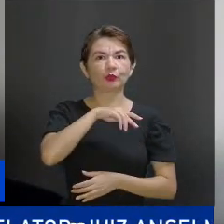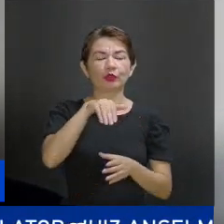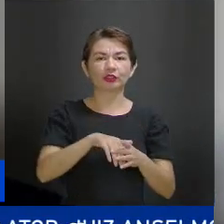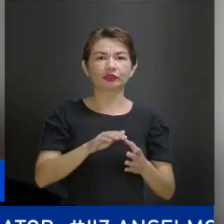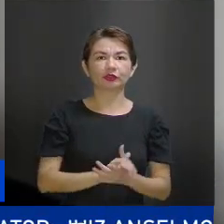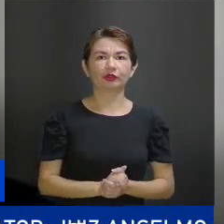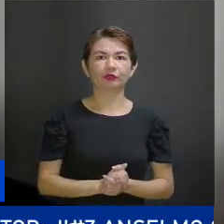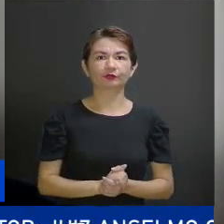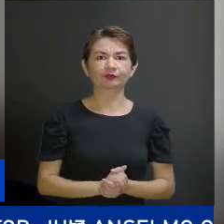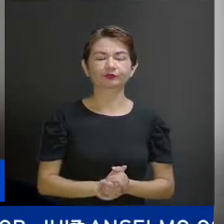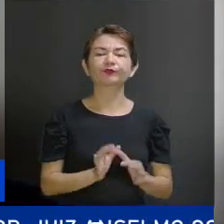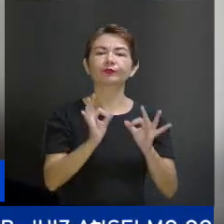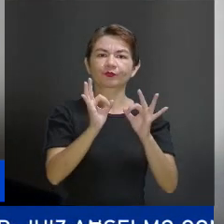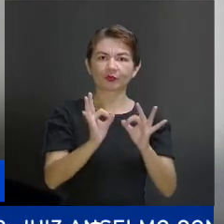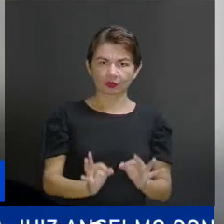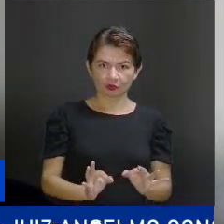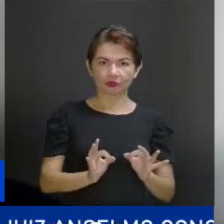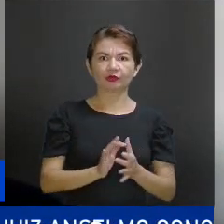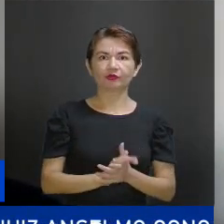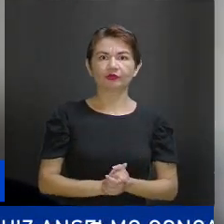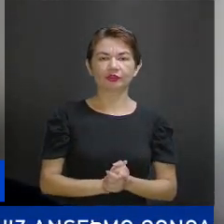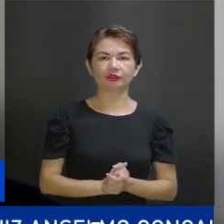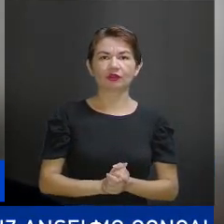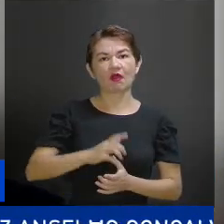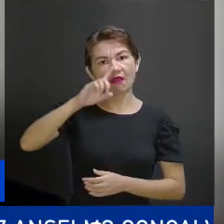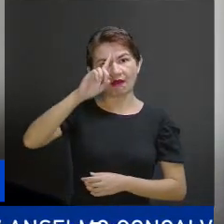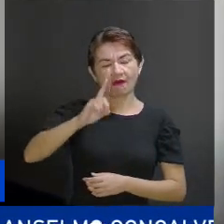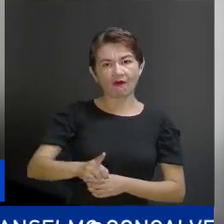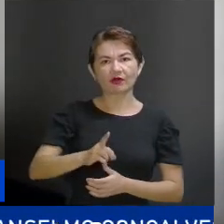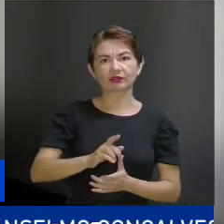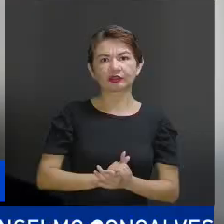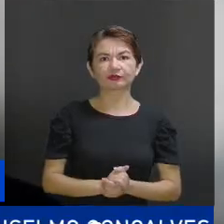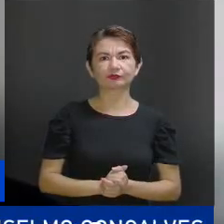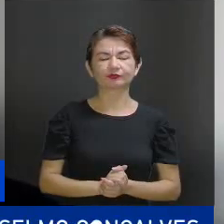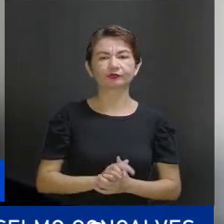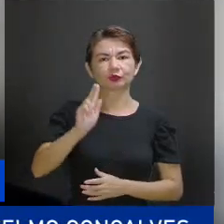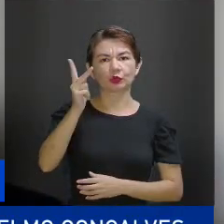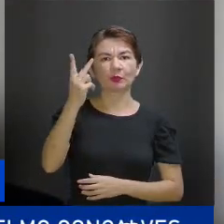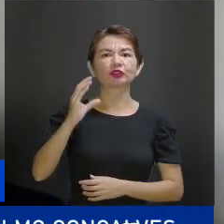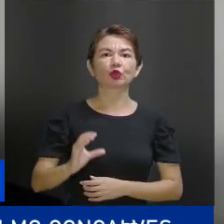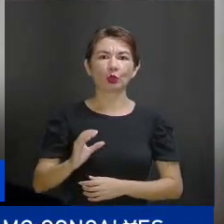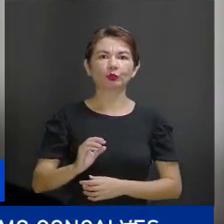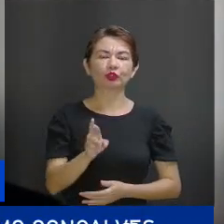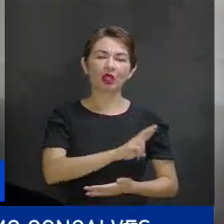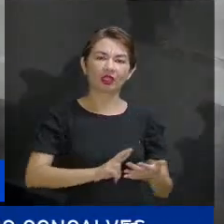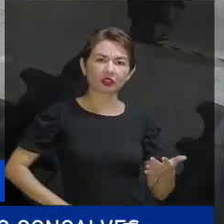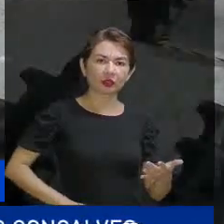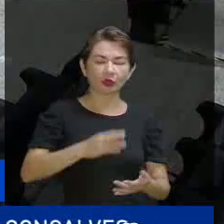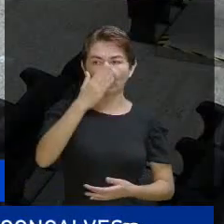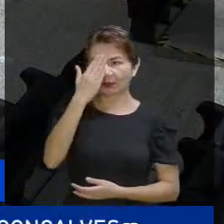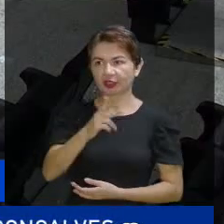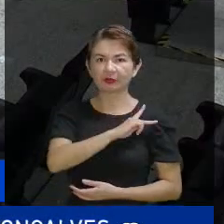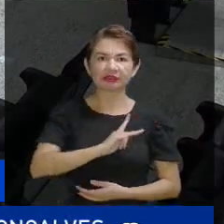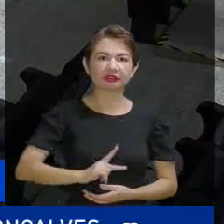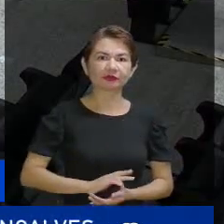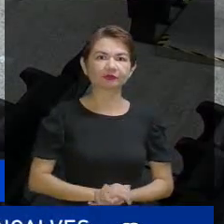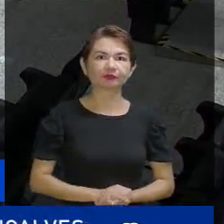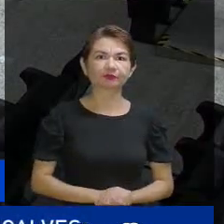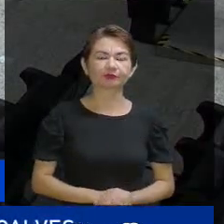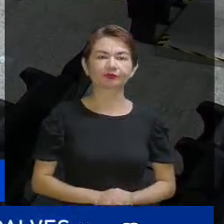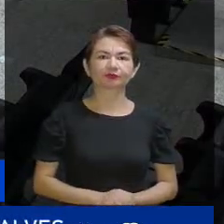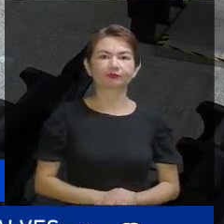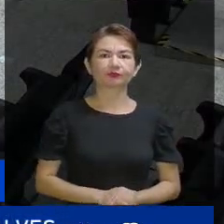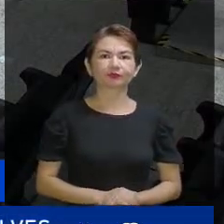opinou pela confirmação do liminar que concedeu a ordem de habeas corpus. É o relatório. Obrigado, senhor presidente. Senhor relator,